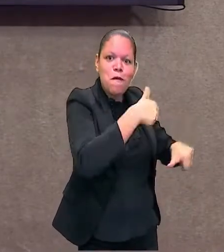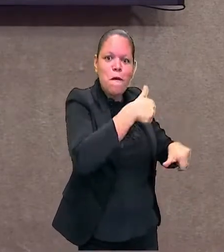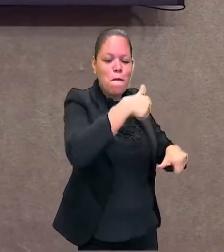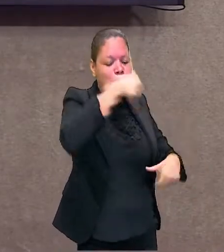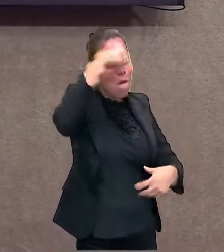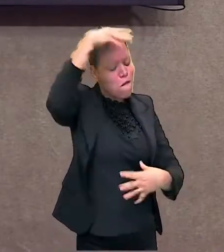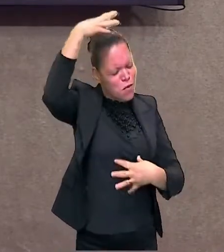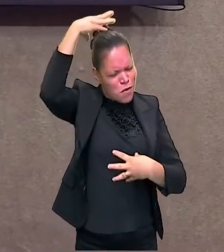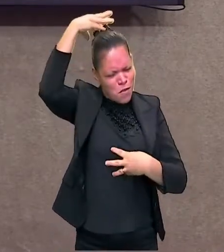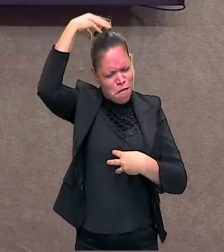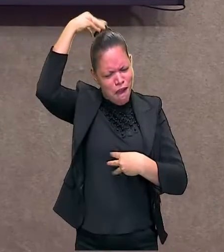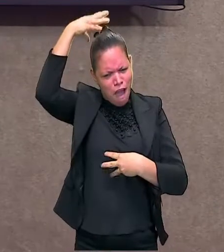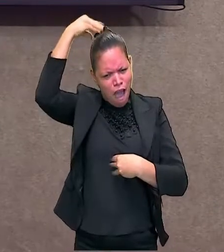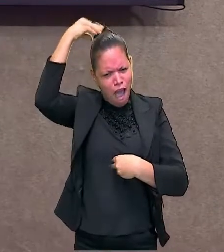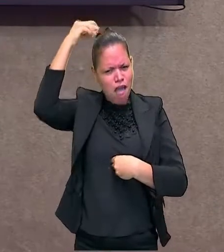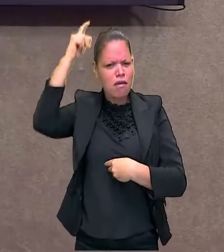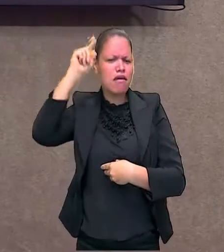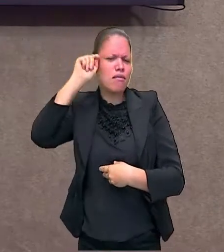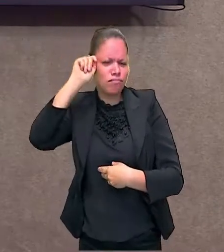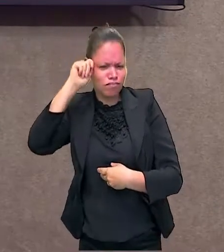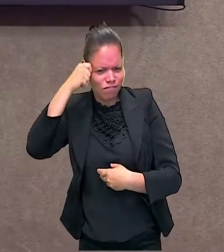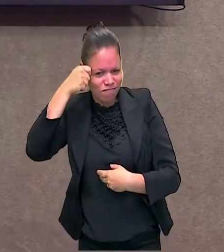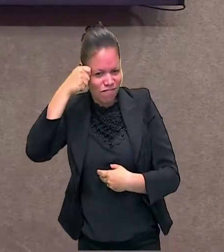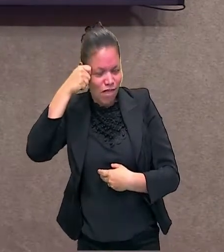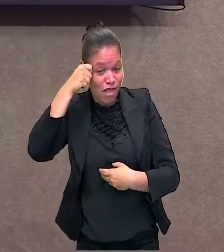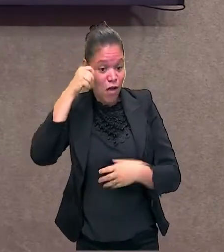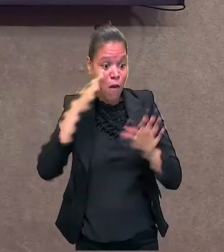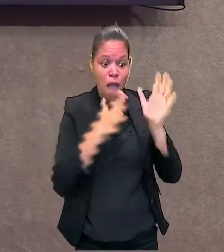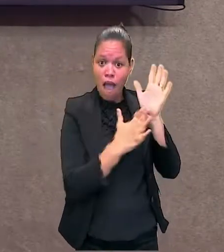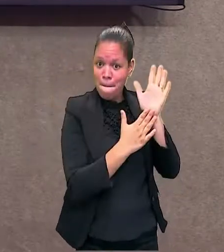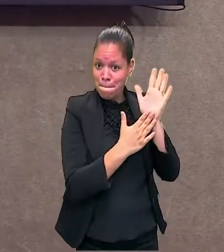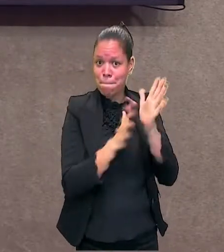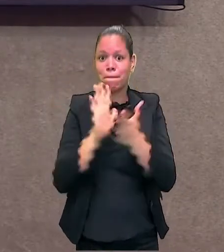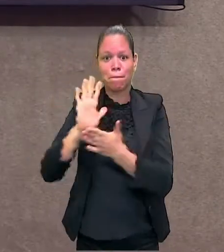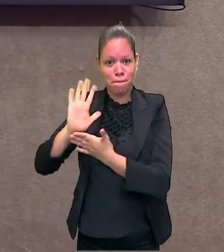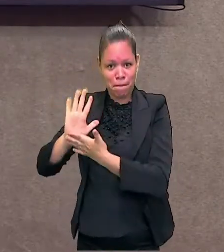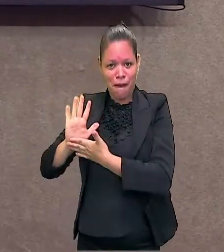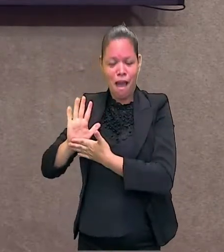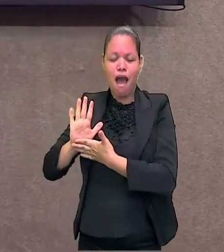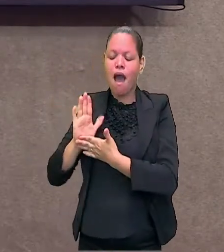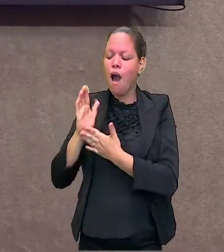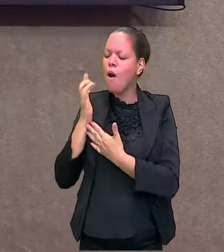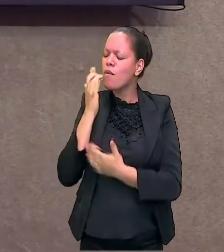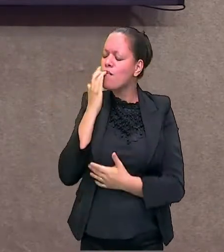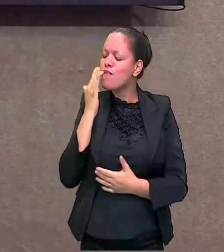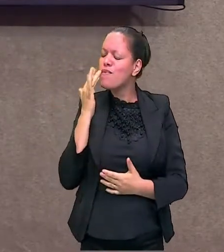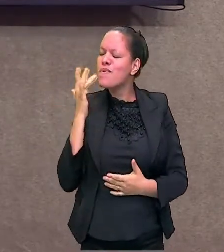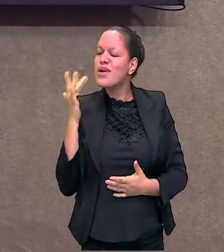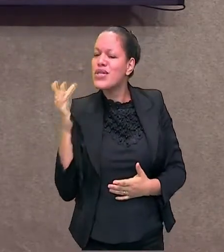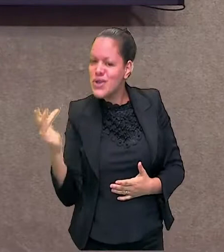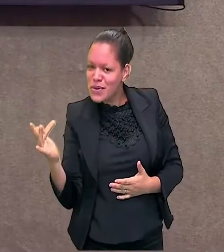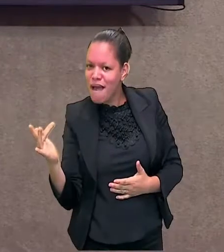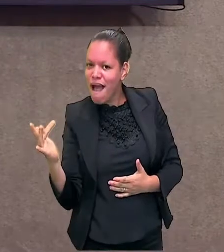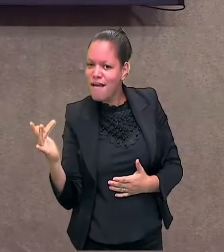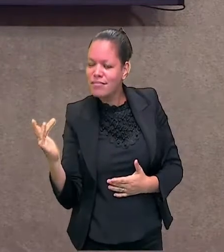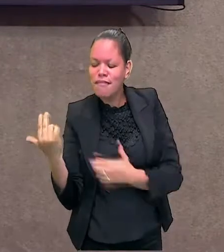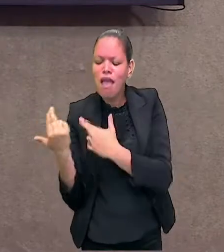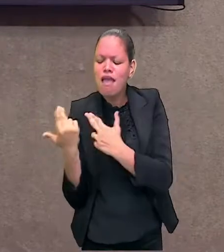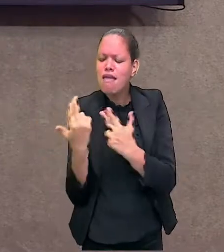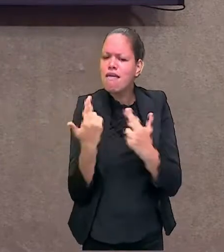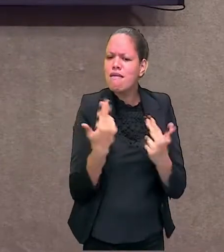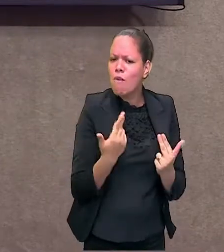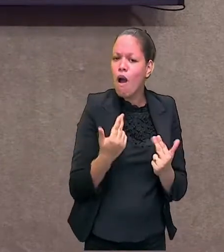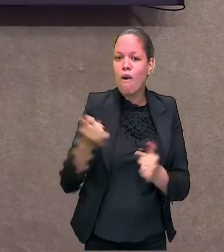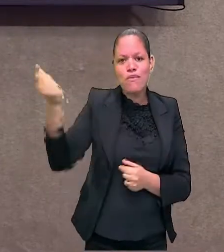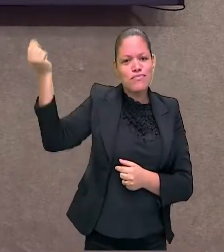macaquinho escuro com mãos de ouro para representar a cor do sol. E